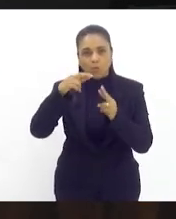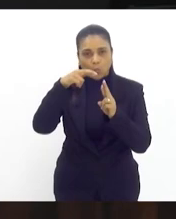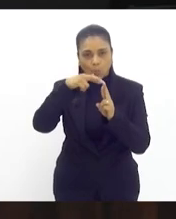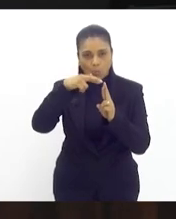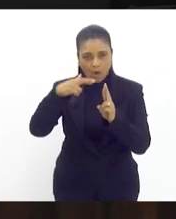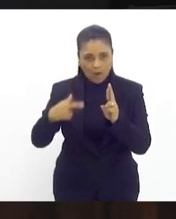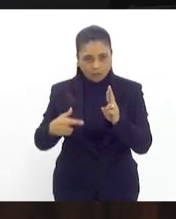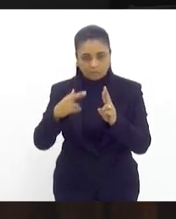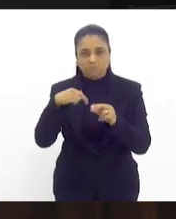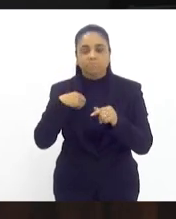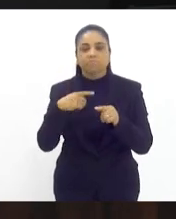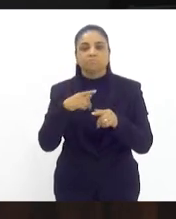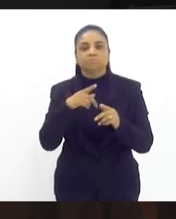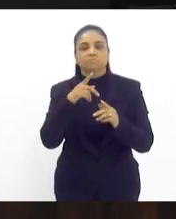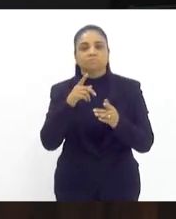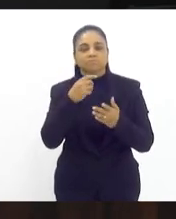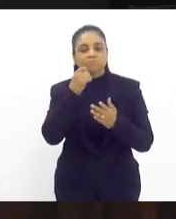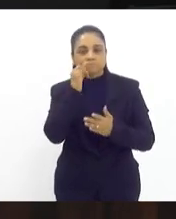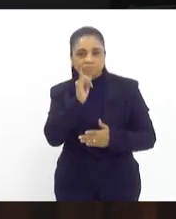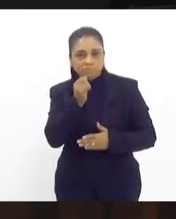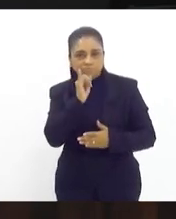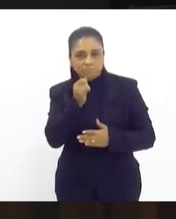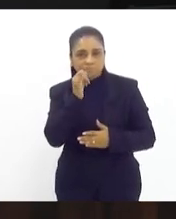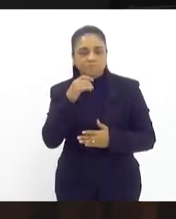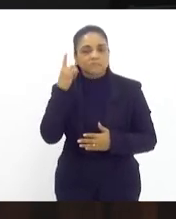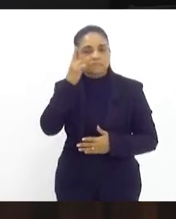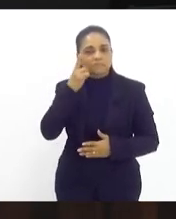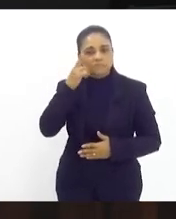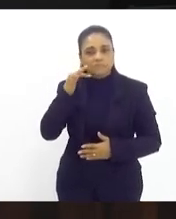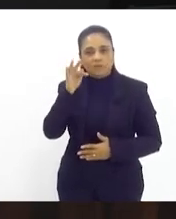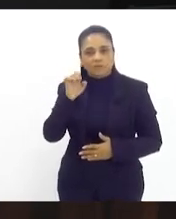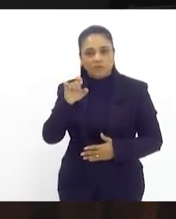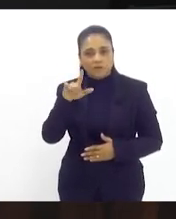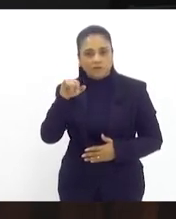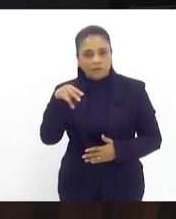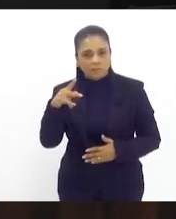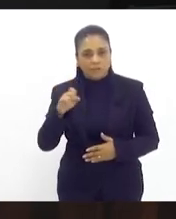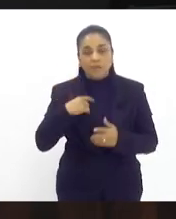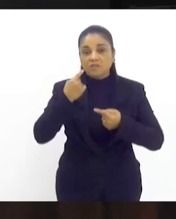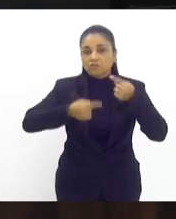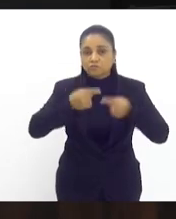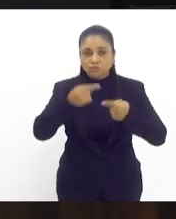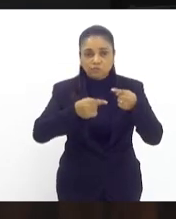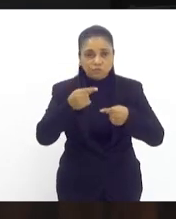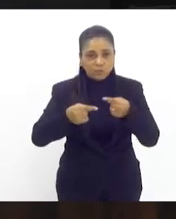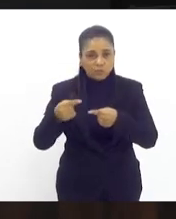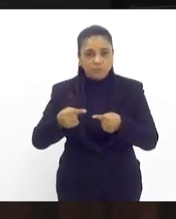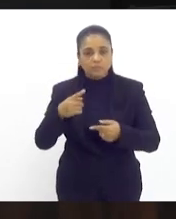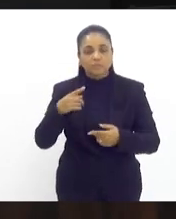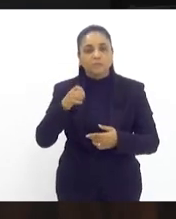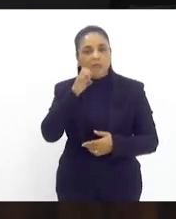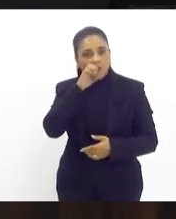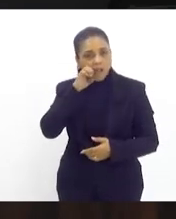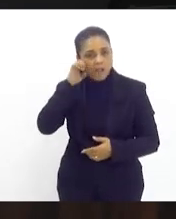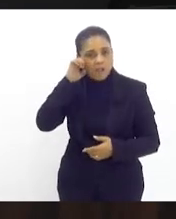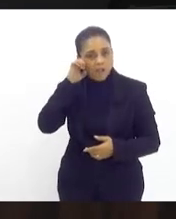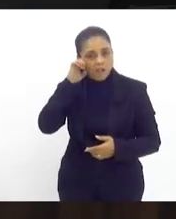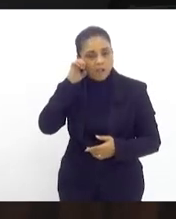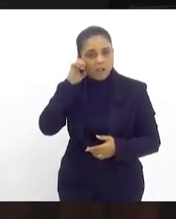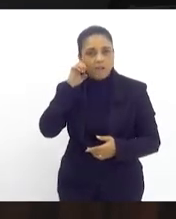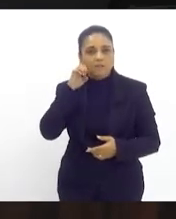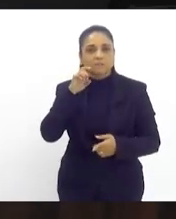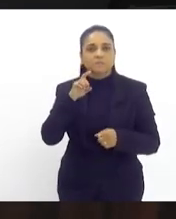Legislativa Deputado Felipe Soares em discussão para discutir deputada Érica e deputada